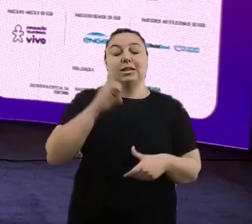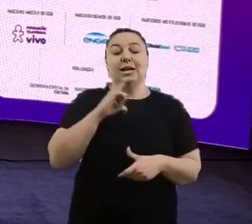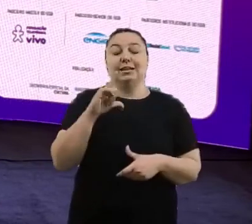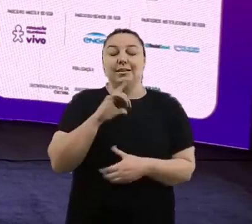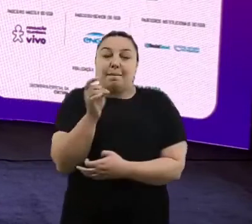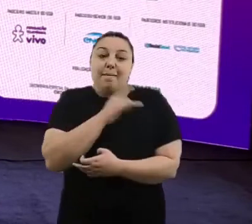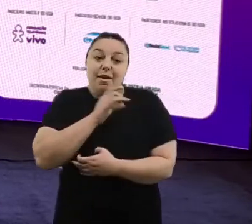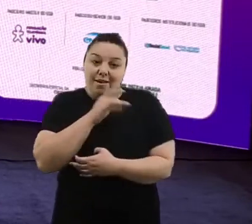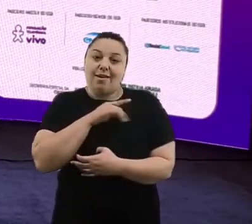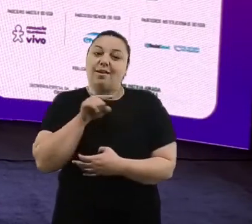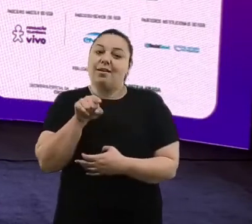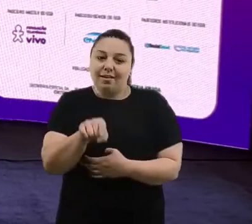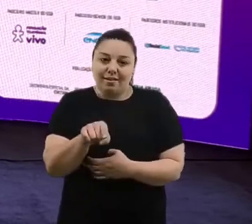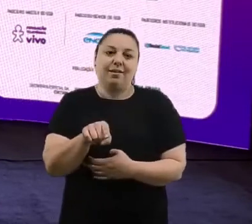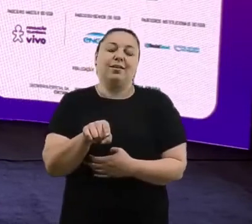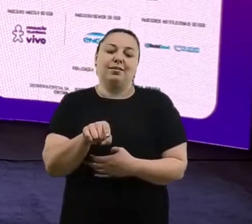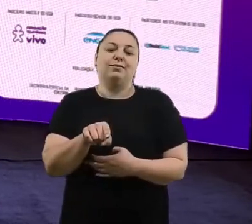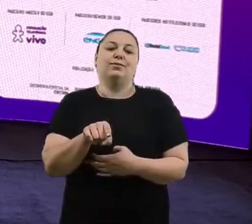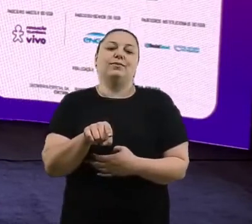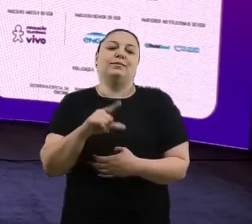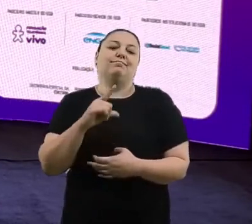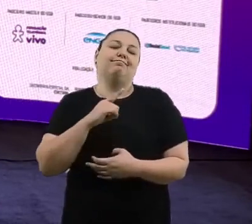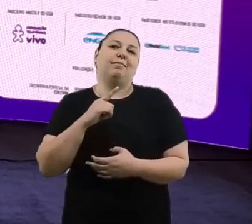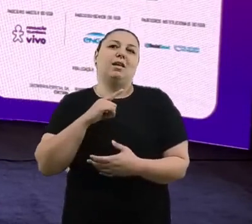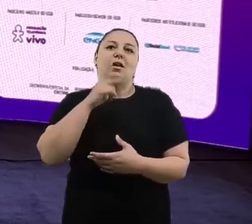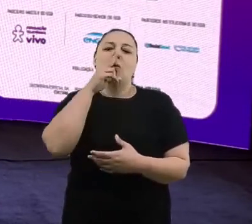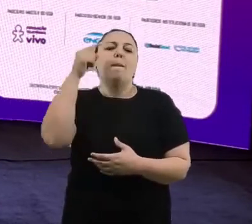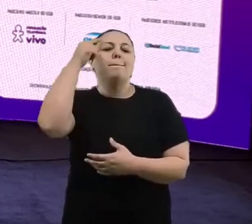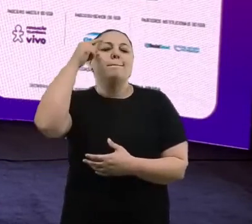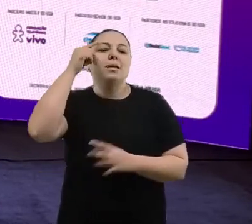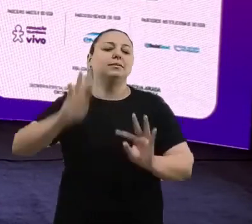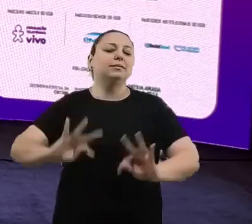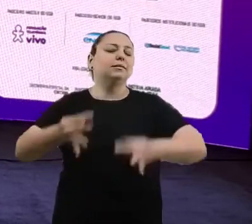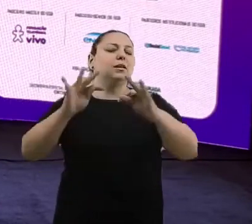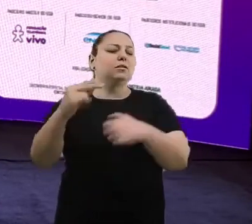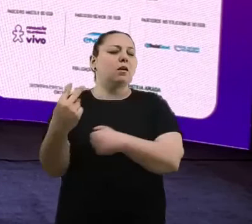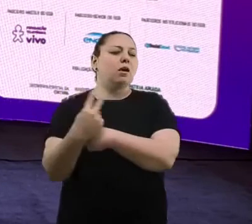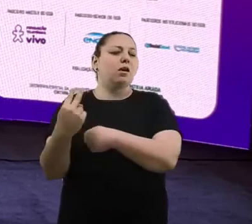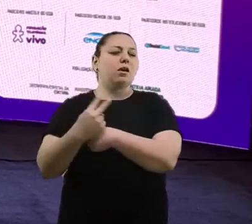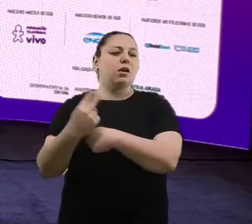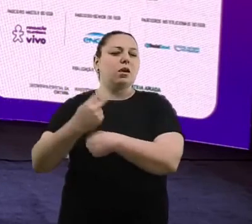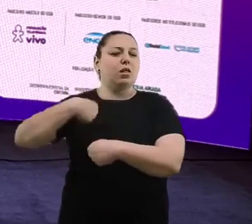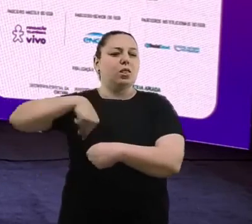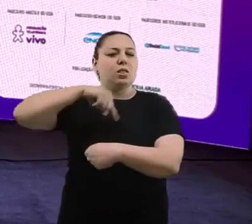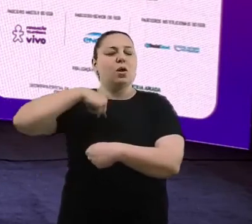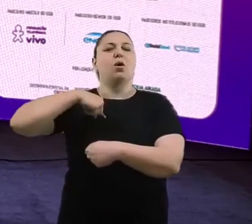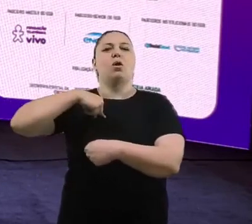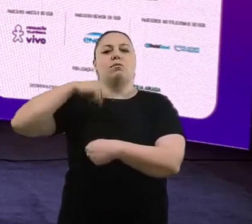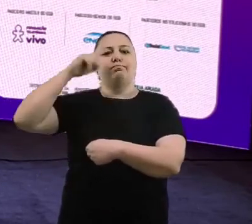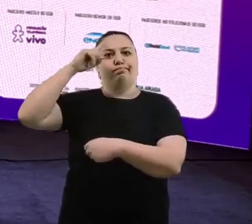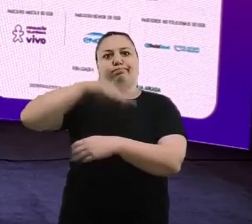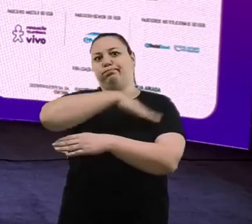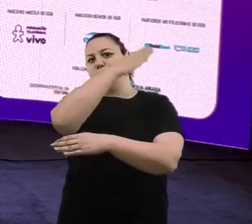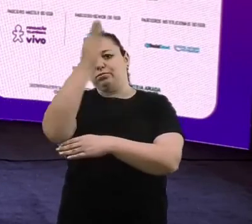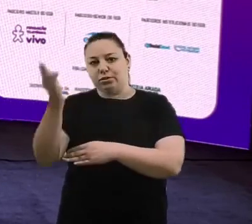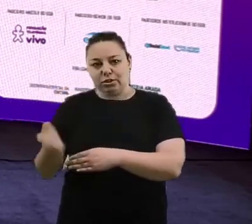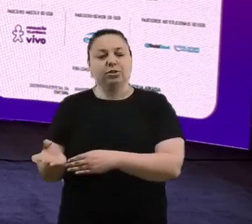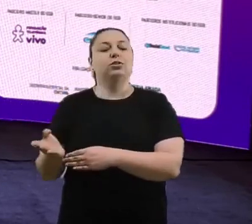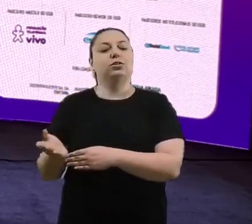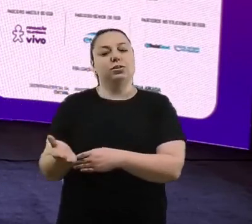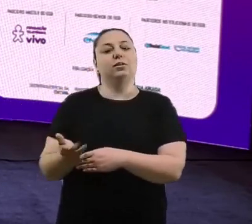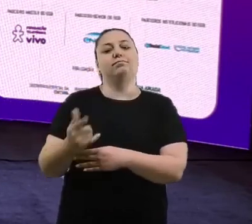a sermos vigiados 24 horas por dia, né, termos todas essas questões aí que a gente não